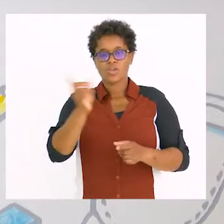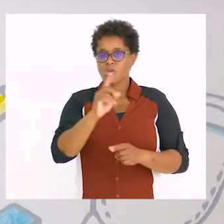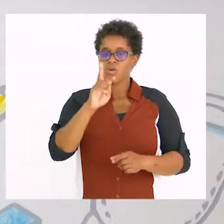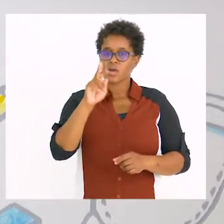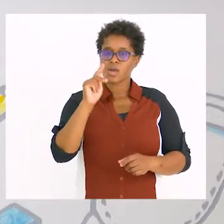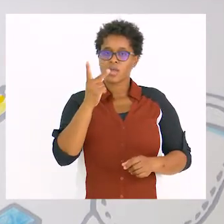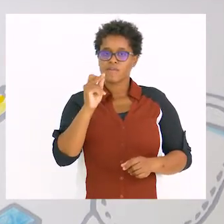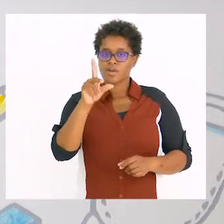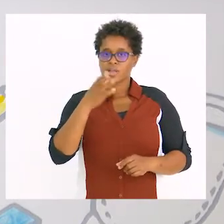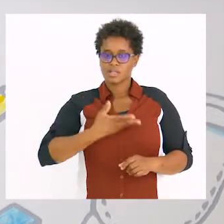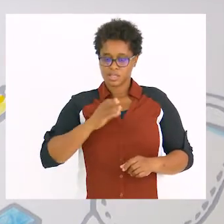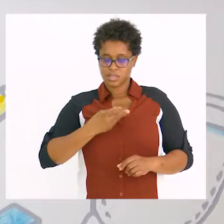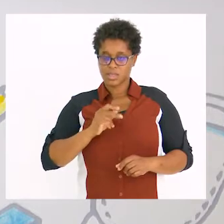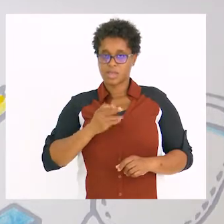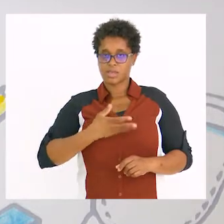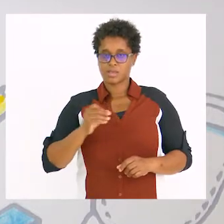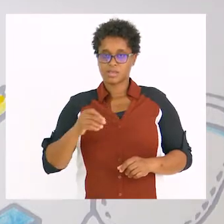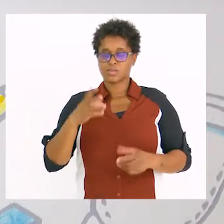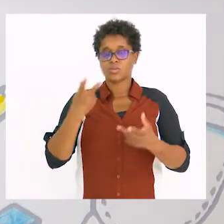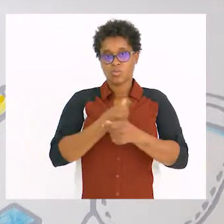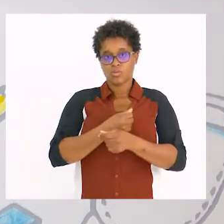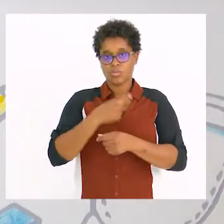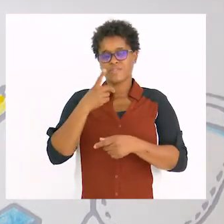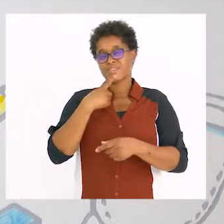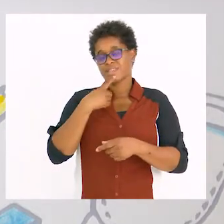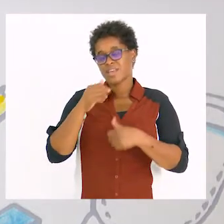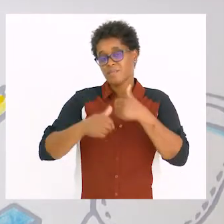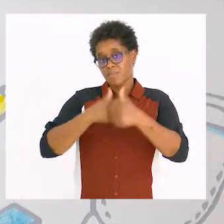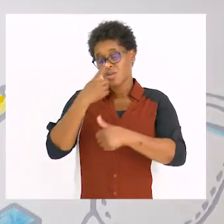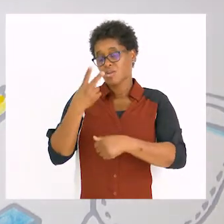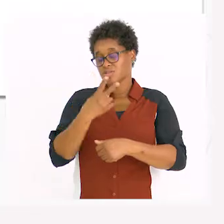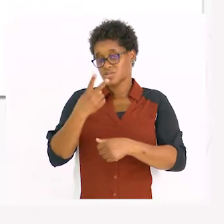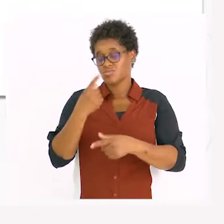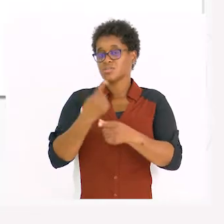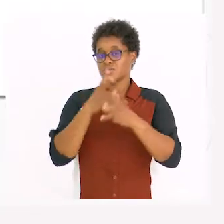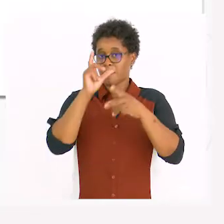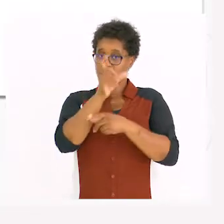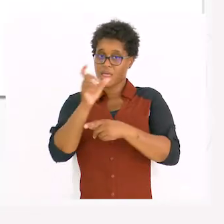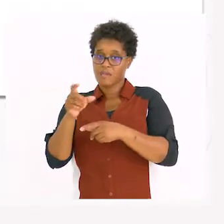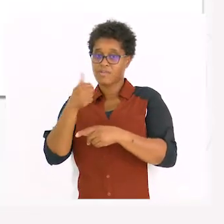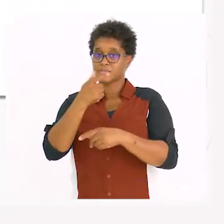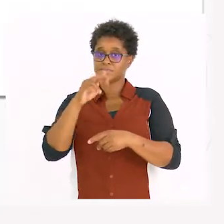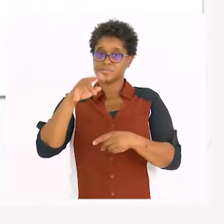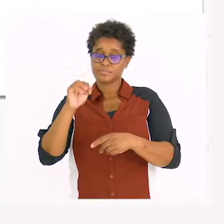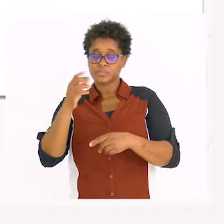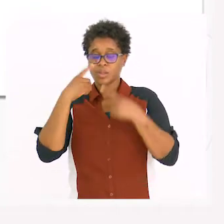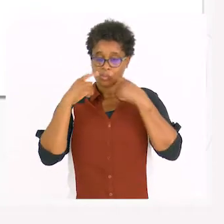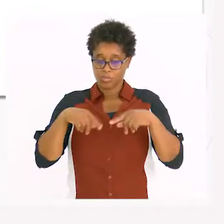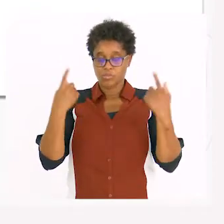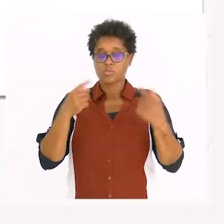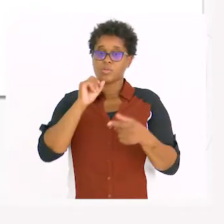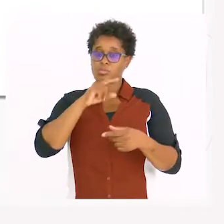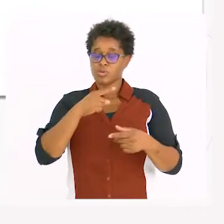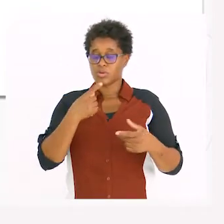no consumo. Um bem público. Vamos entender melhor essas duas características. Bens públicos são aqueles de que